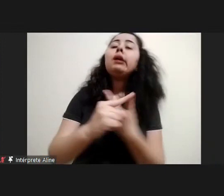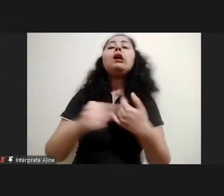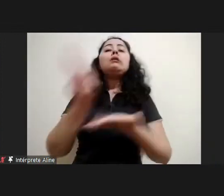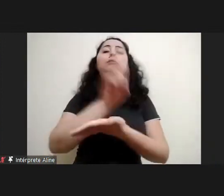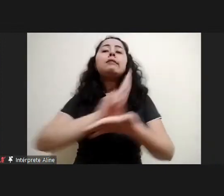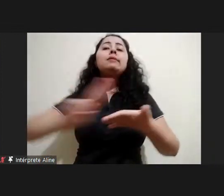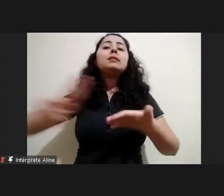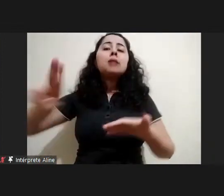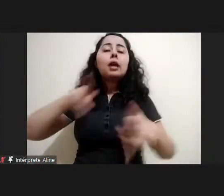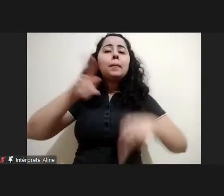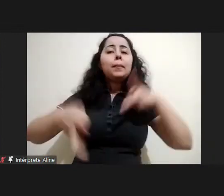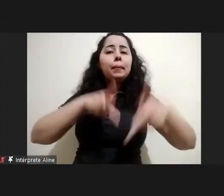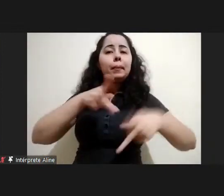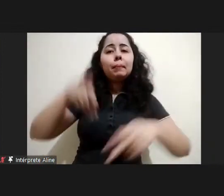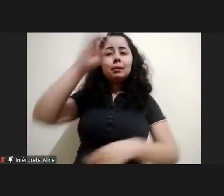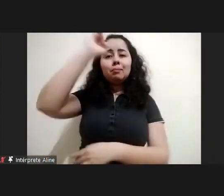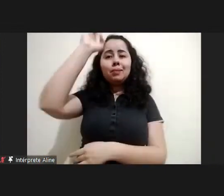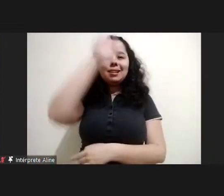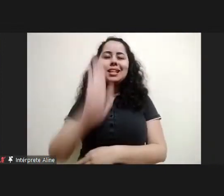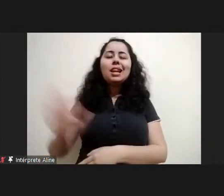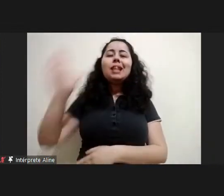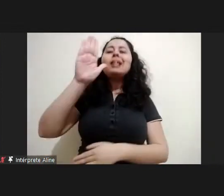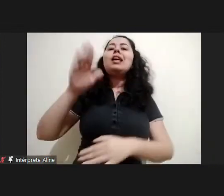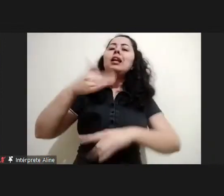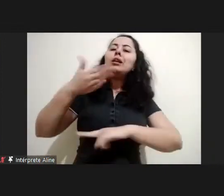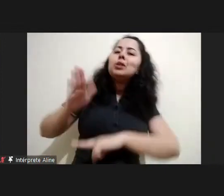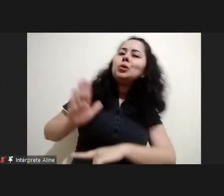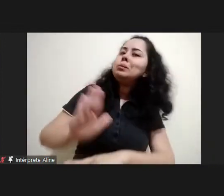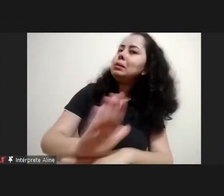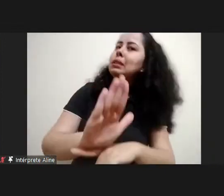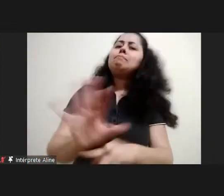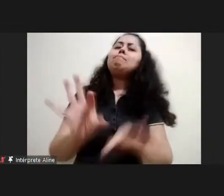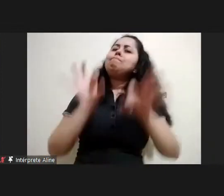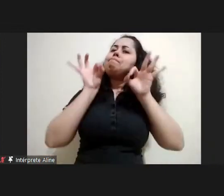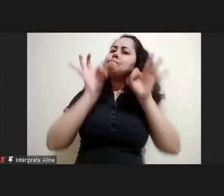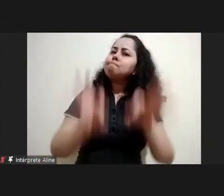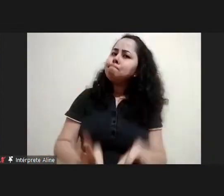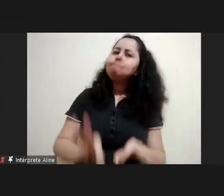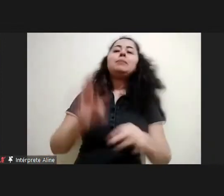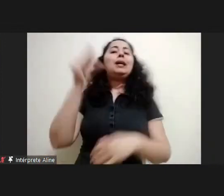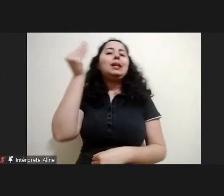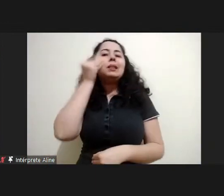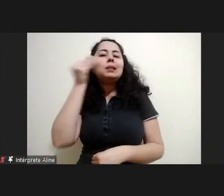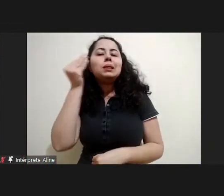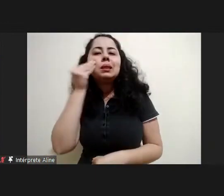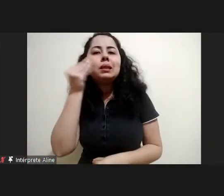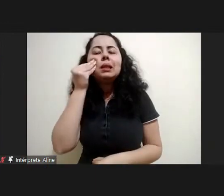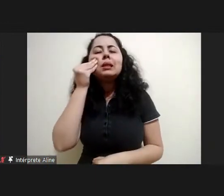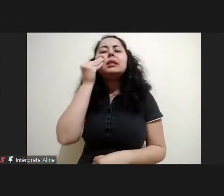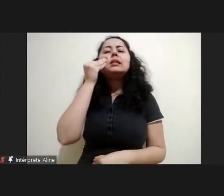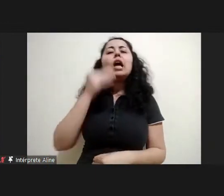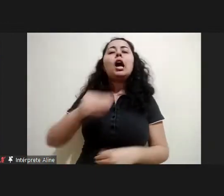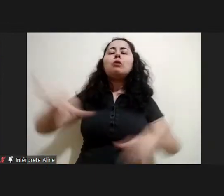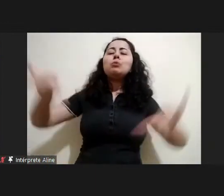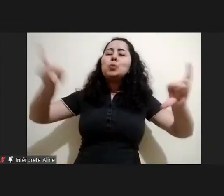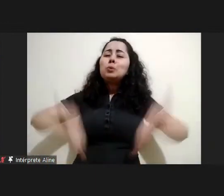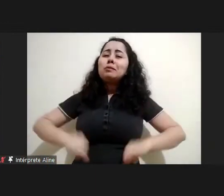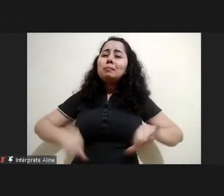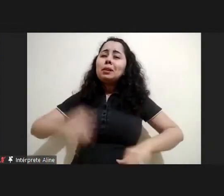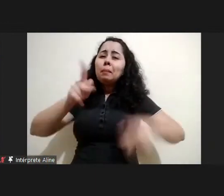forma inquestionável para reduzir o sofrimento da nossa população no enfrentamento dessa